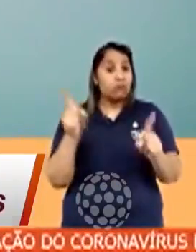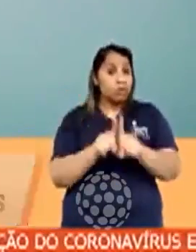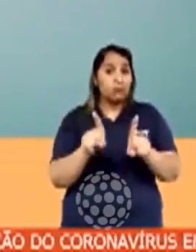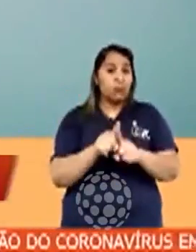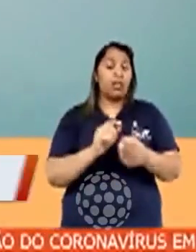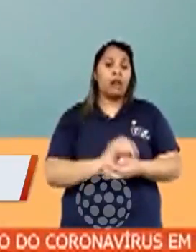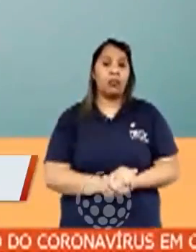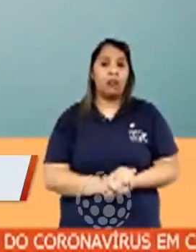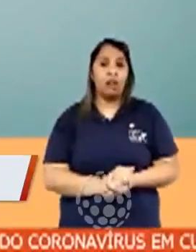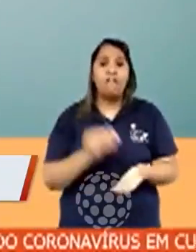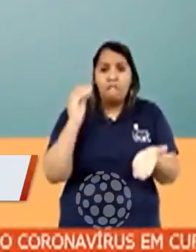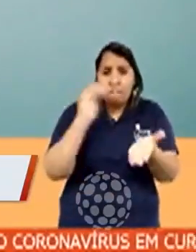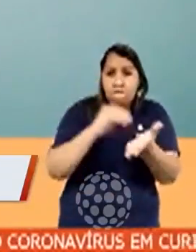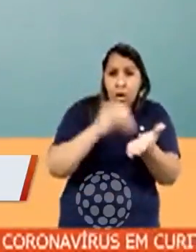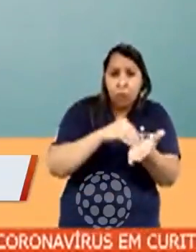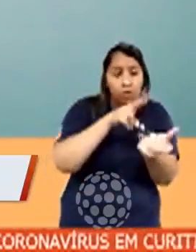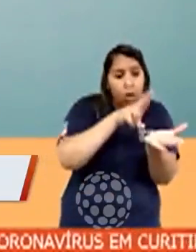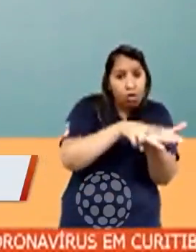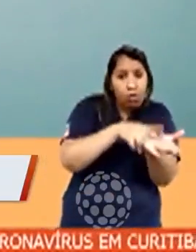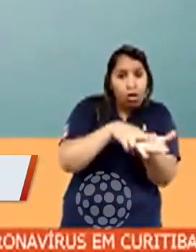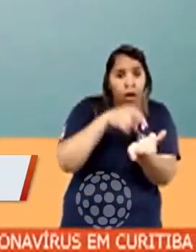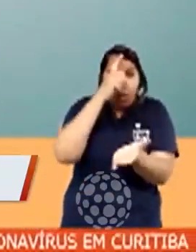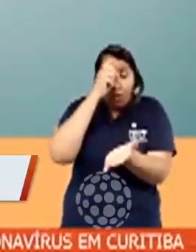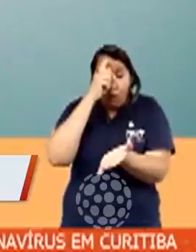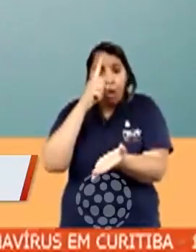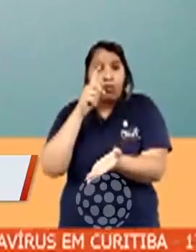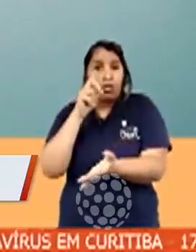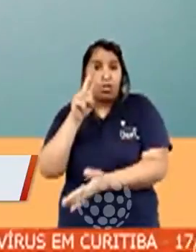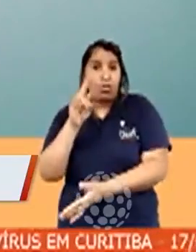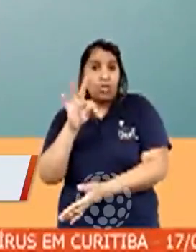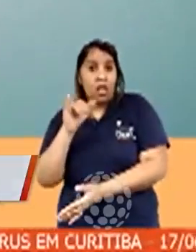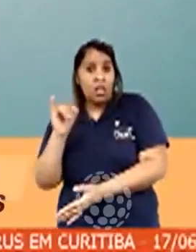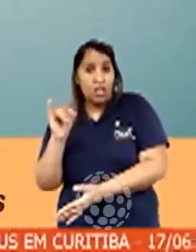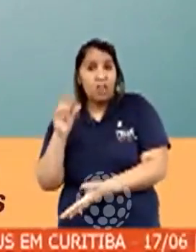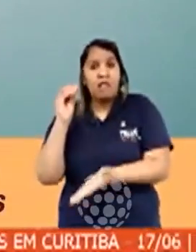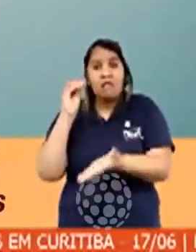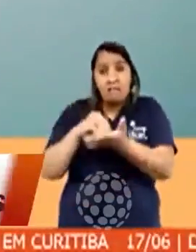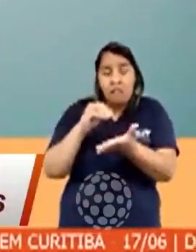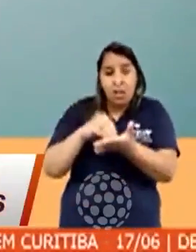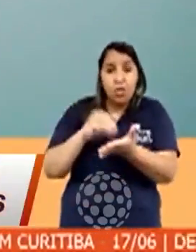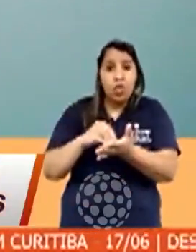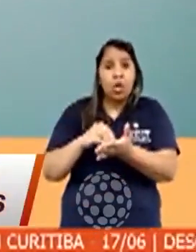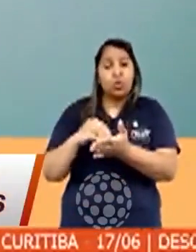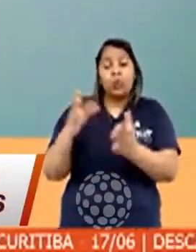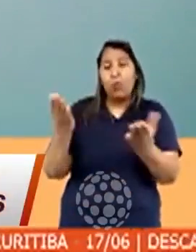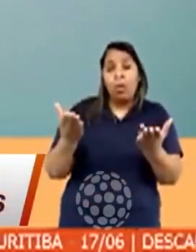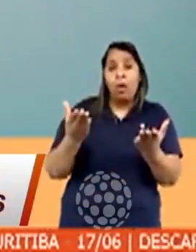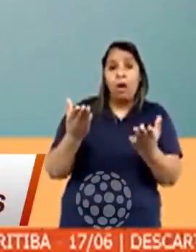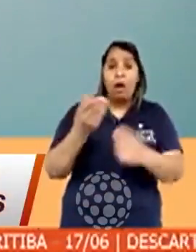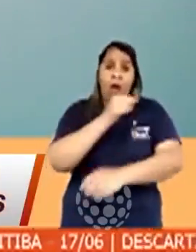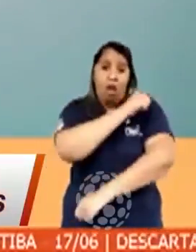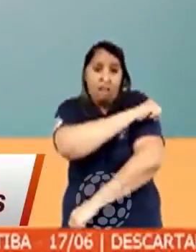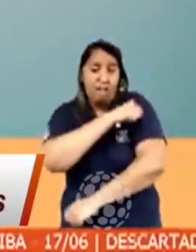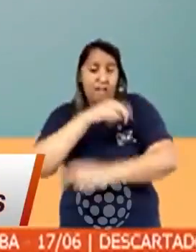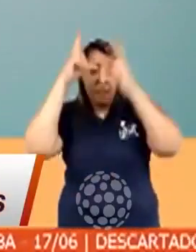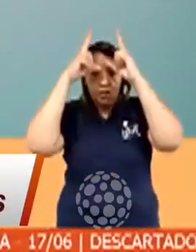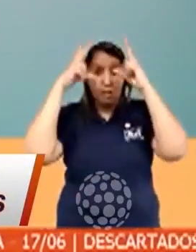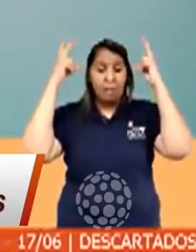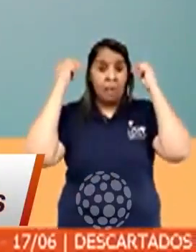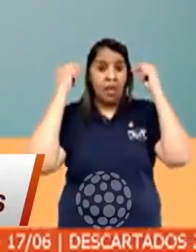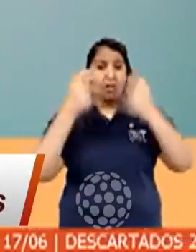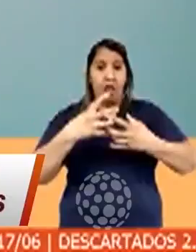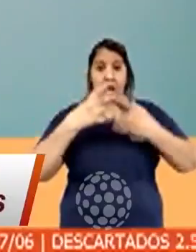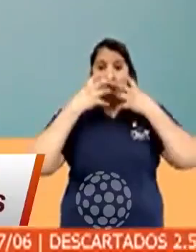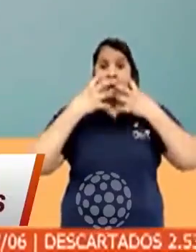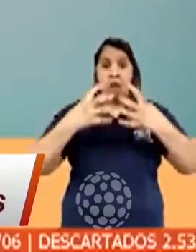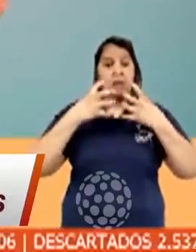não faltou as melhores assistências, não faltou a melhor medicina, o melhor intensivista, a melhor enfermeira, o melhor respirador.